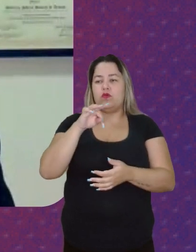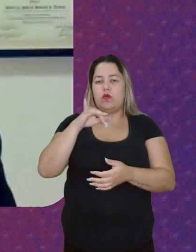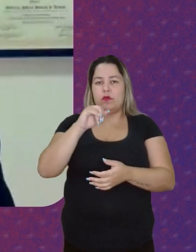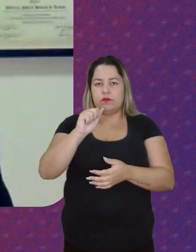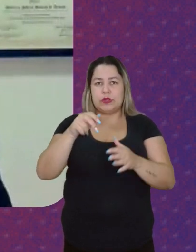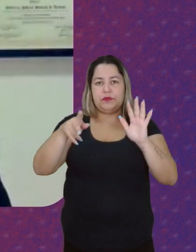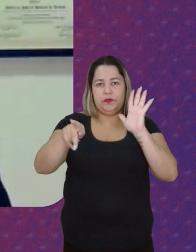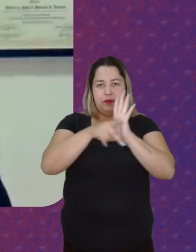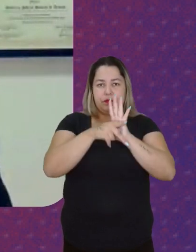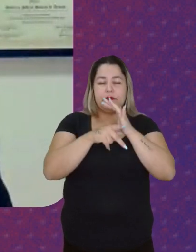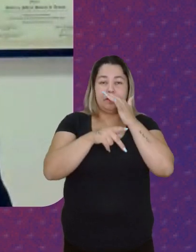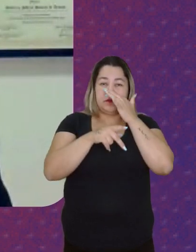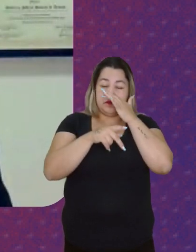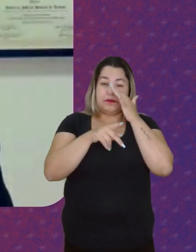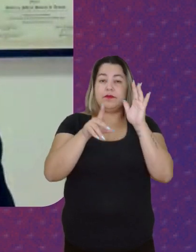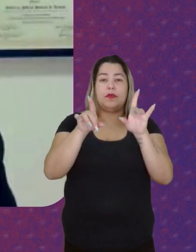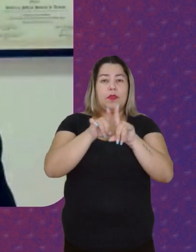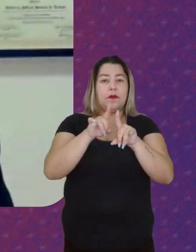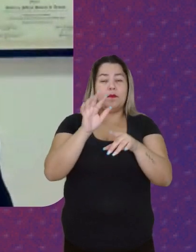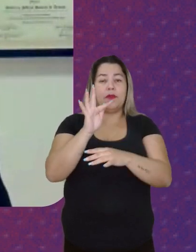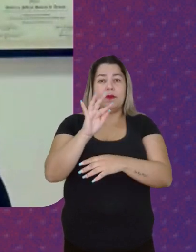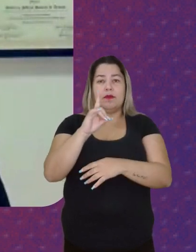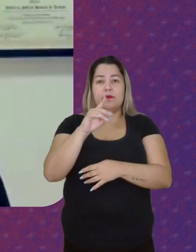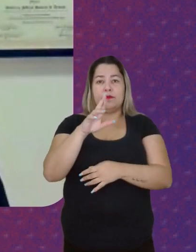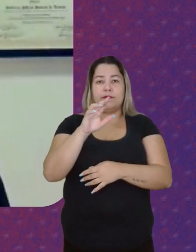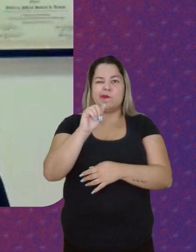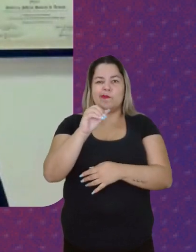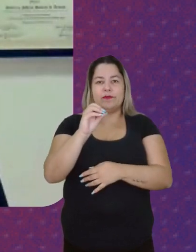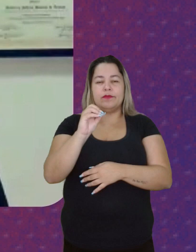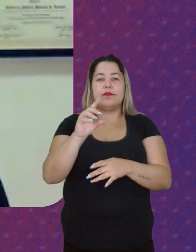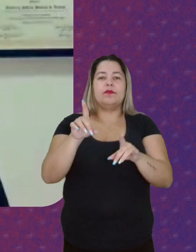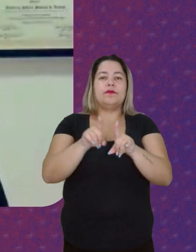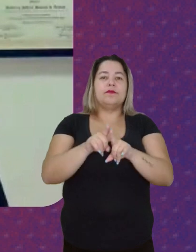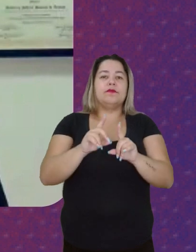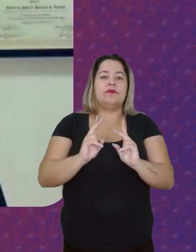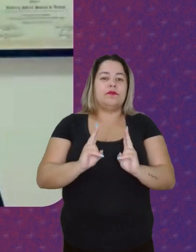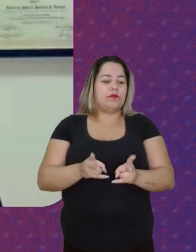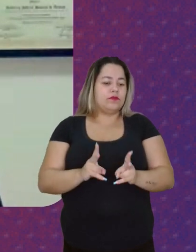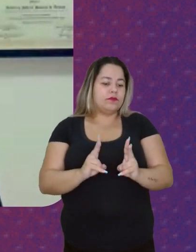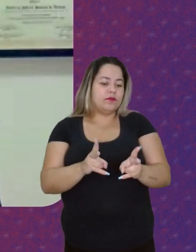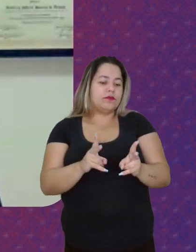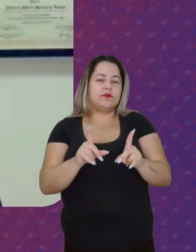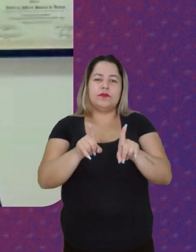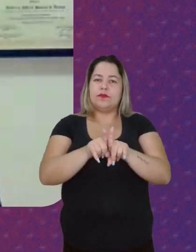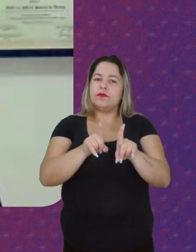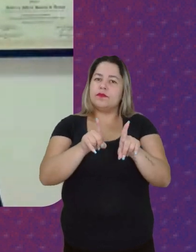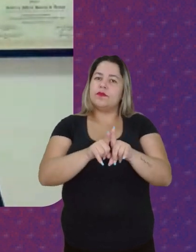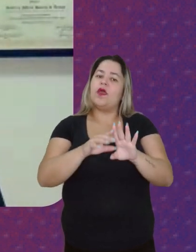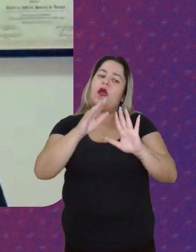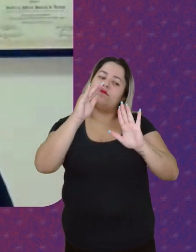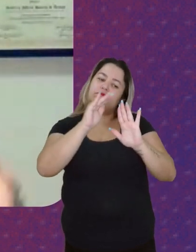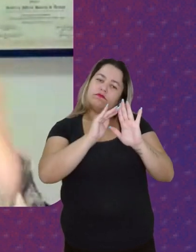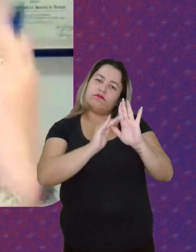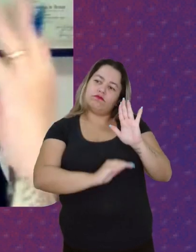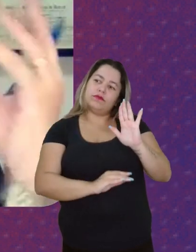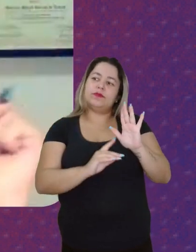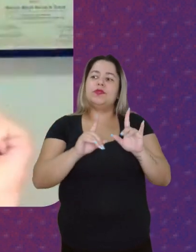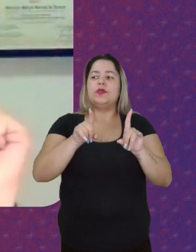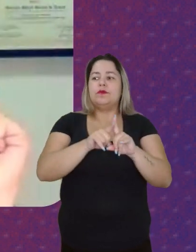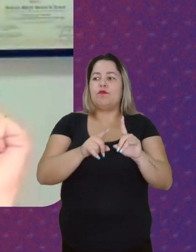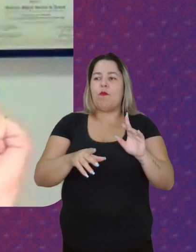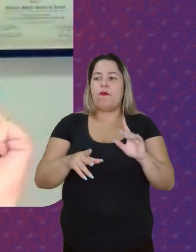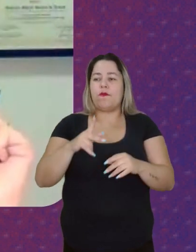né, esses partidos que integram a federação, seus membros, eles vão ter que seguir também as diretrizes previstas no